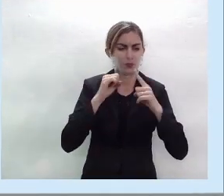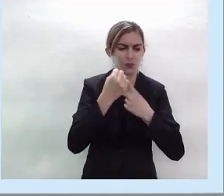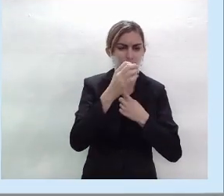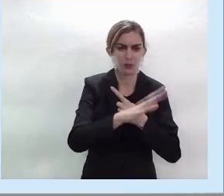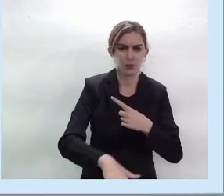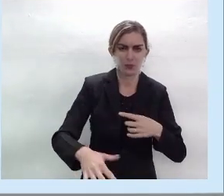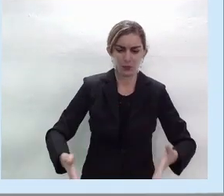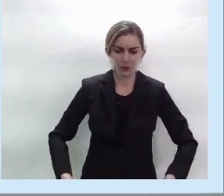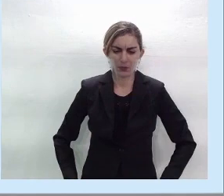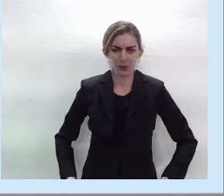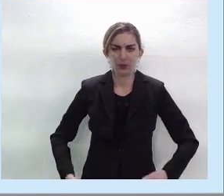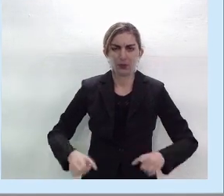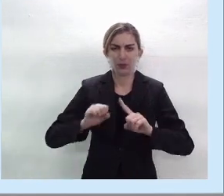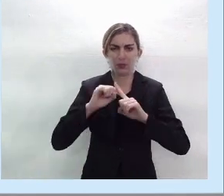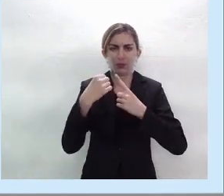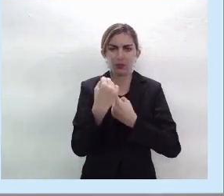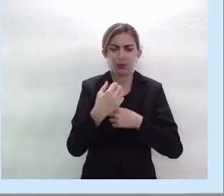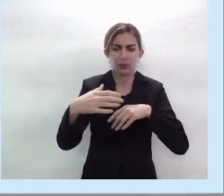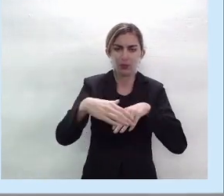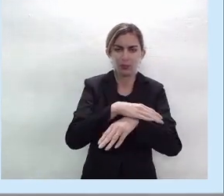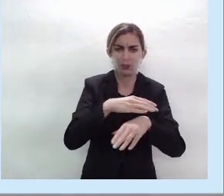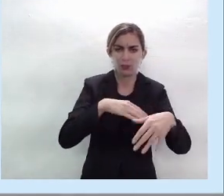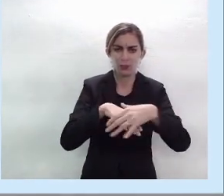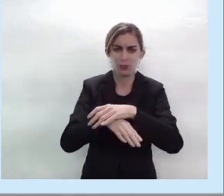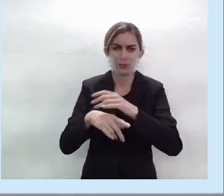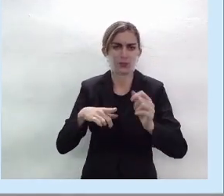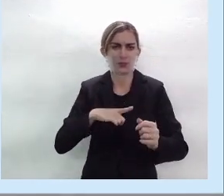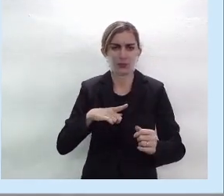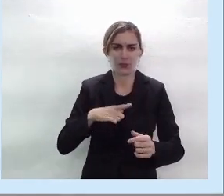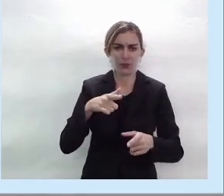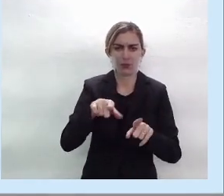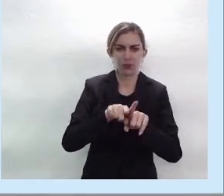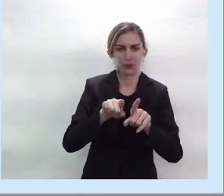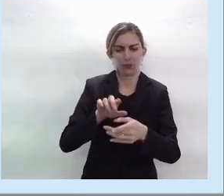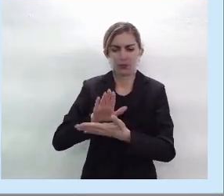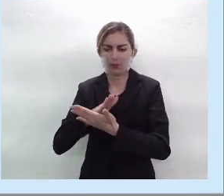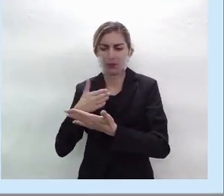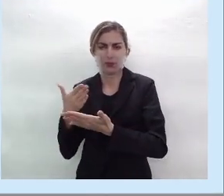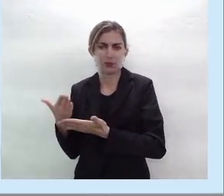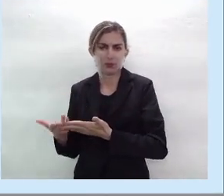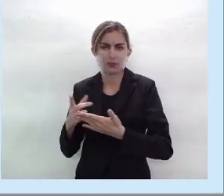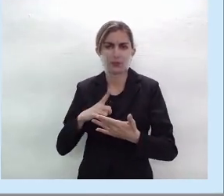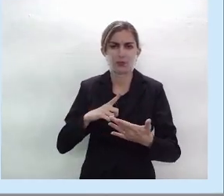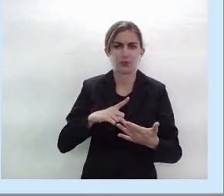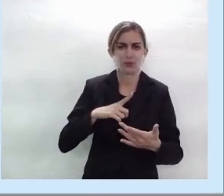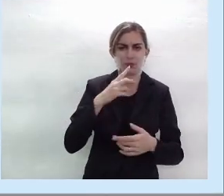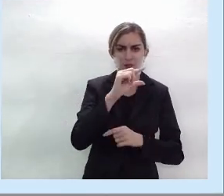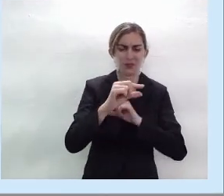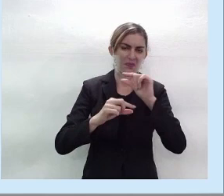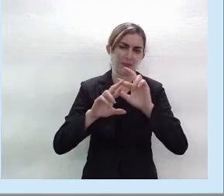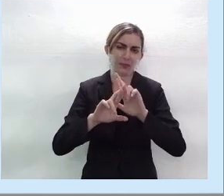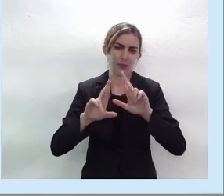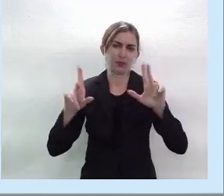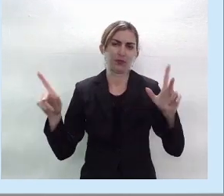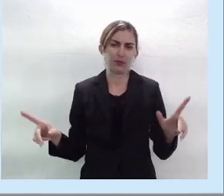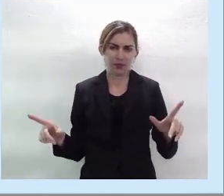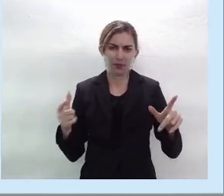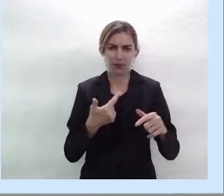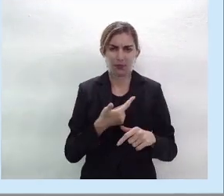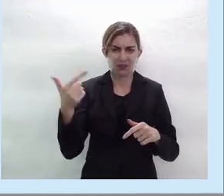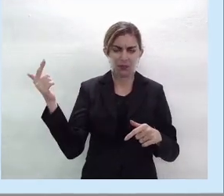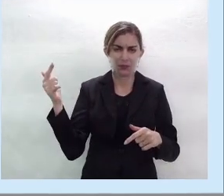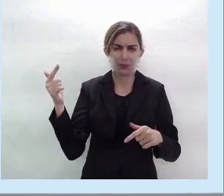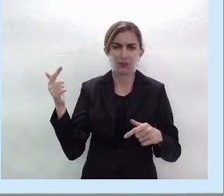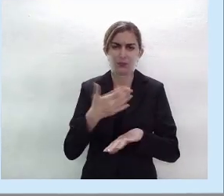lado social, uma calça social, um sapato. Tem a questão também da interpretação, então é um pouco